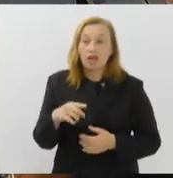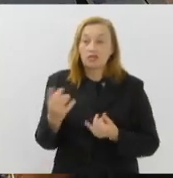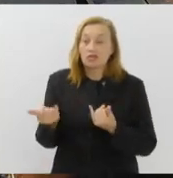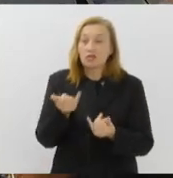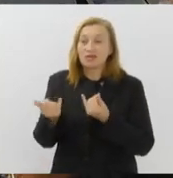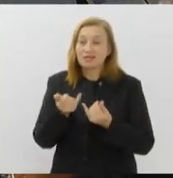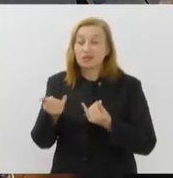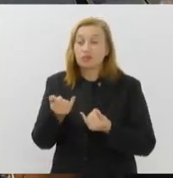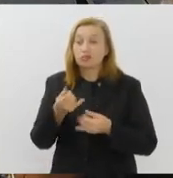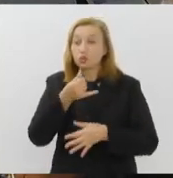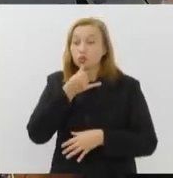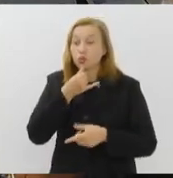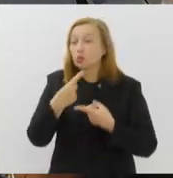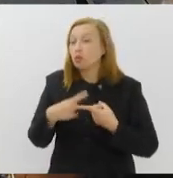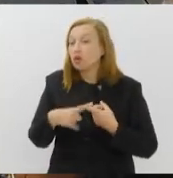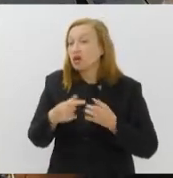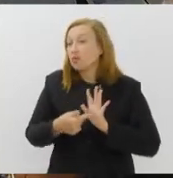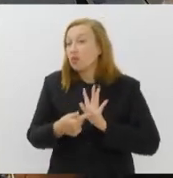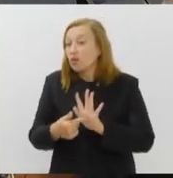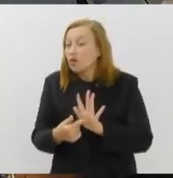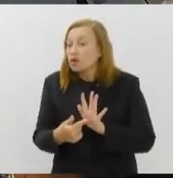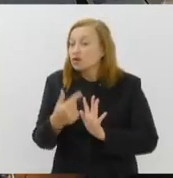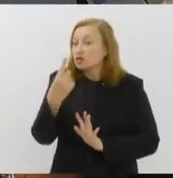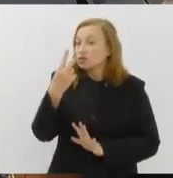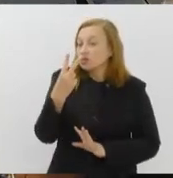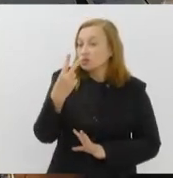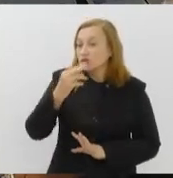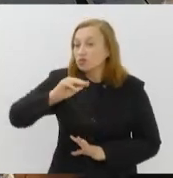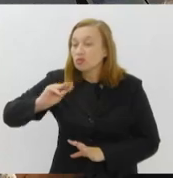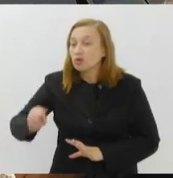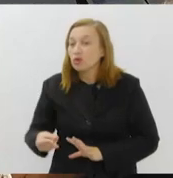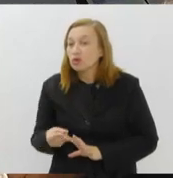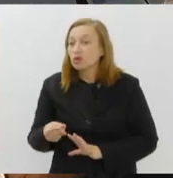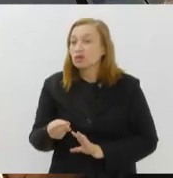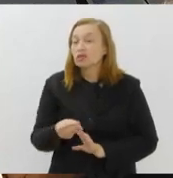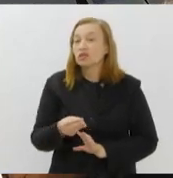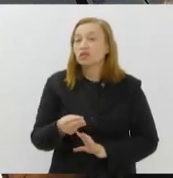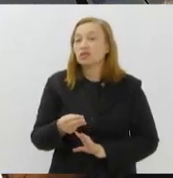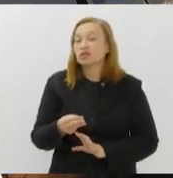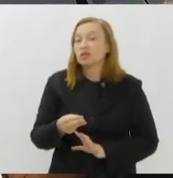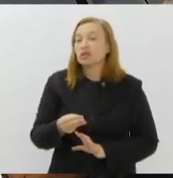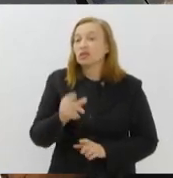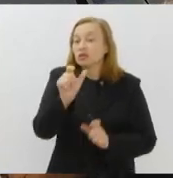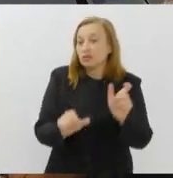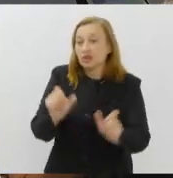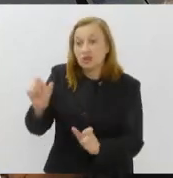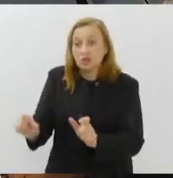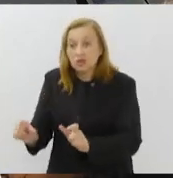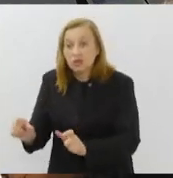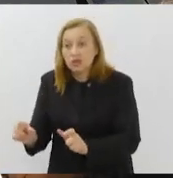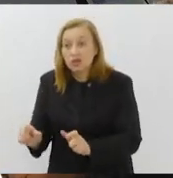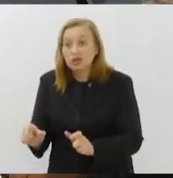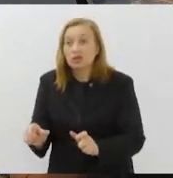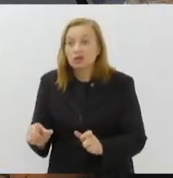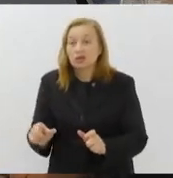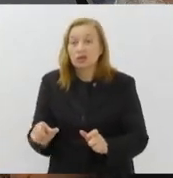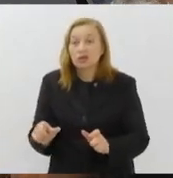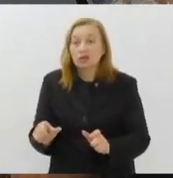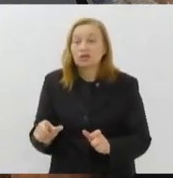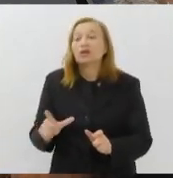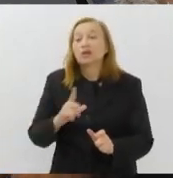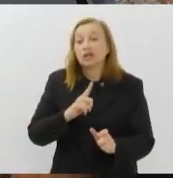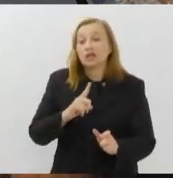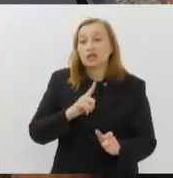porque demonstra que são cerca de 2 milhões de cariocas, né? 2 milhões de cariocas que convivem com algum